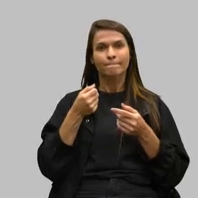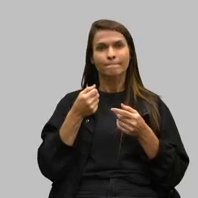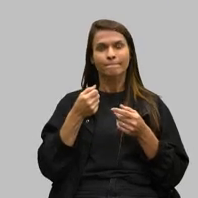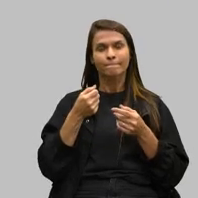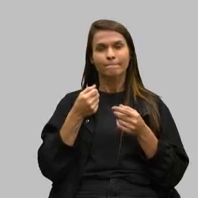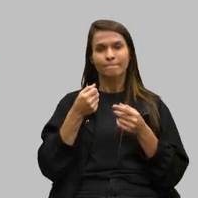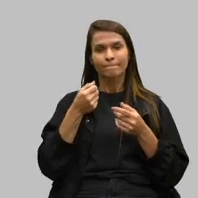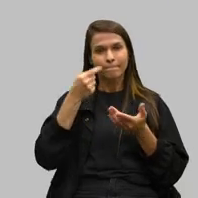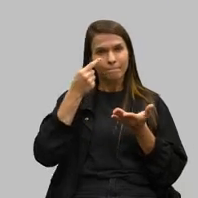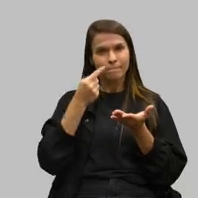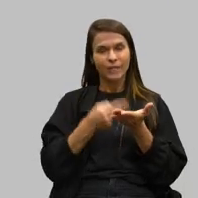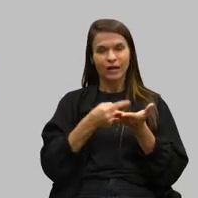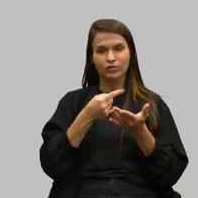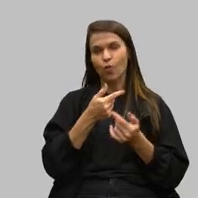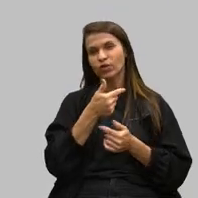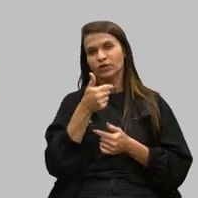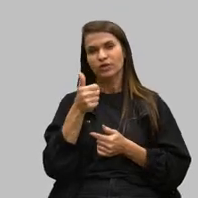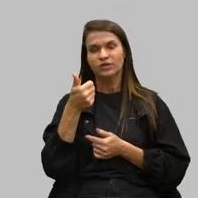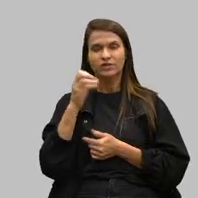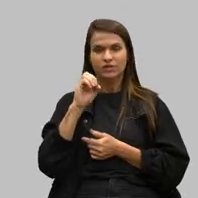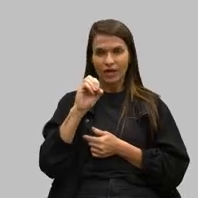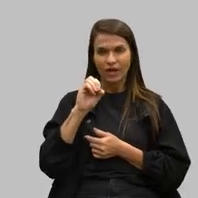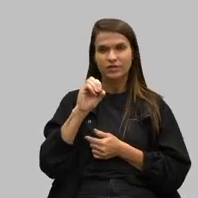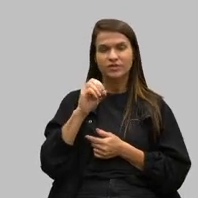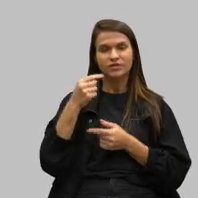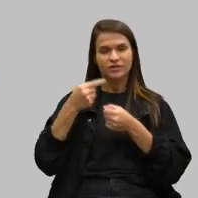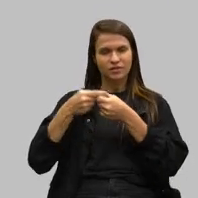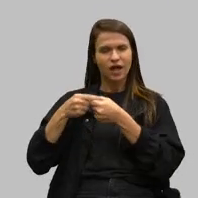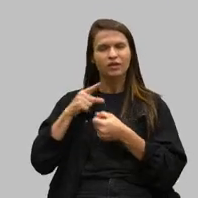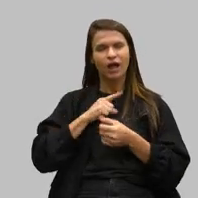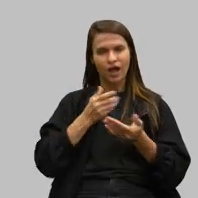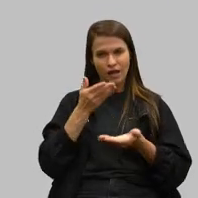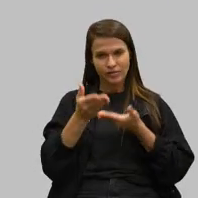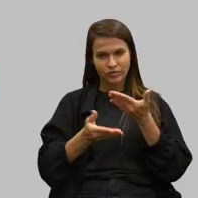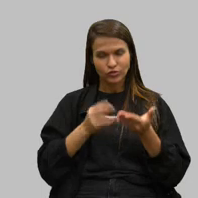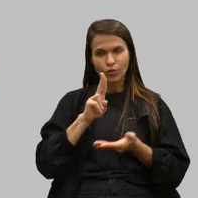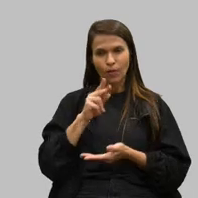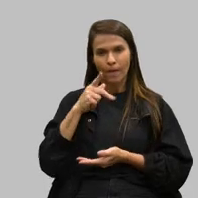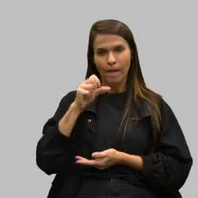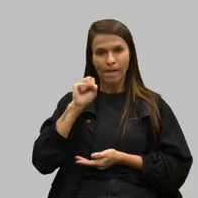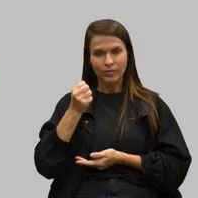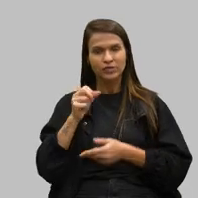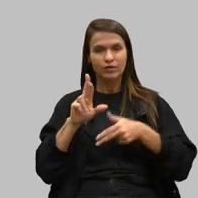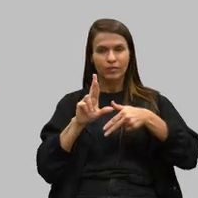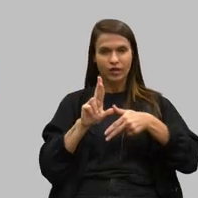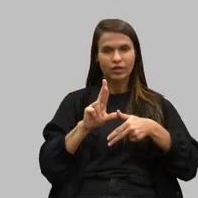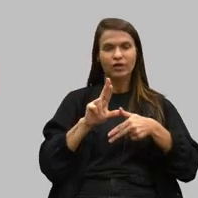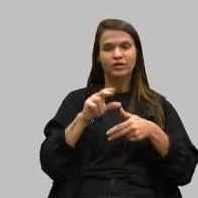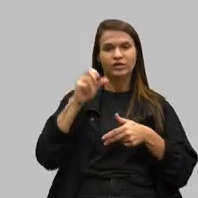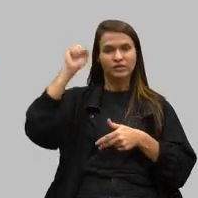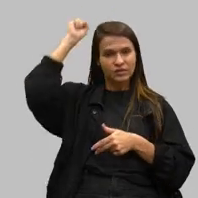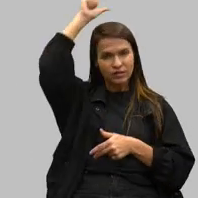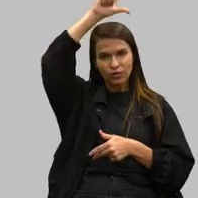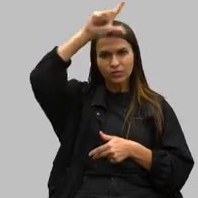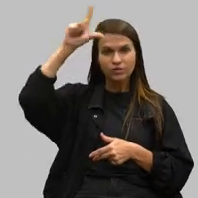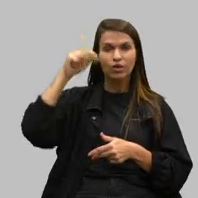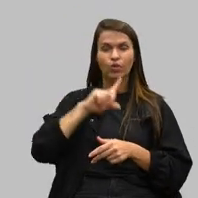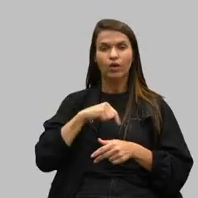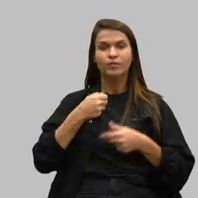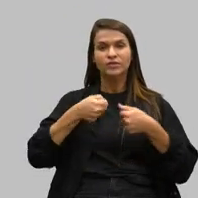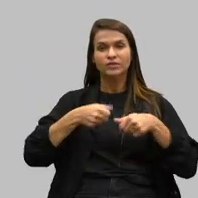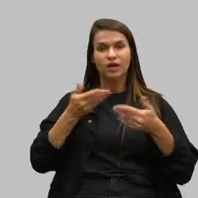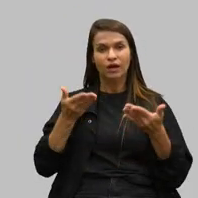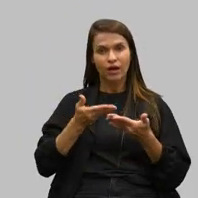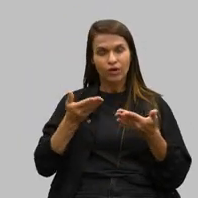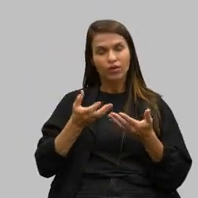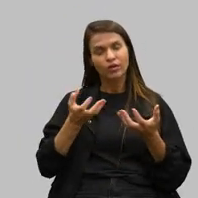Fora outras dez cidades que têm atendimentos, mesmo tendo UPAs, como Ribeirão das Neves, Santa Luzia. E a gente precisa agora, Fábio,